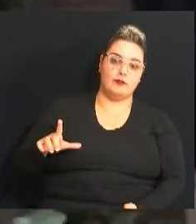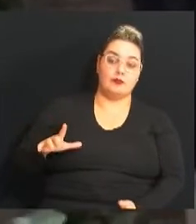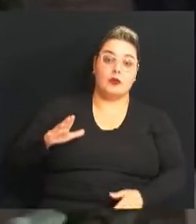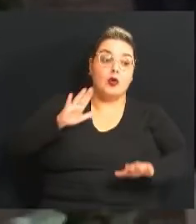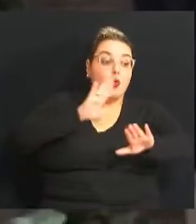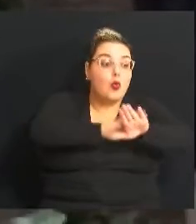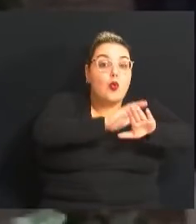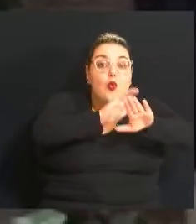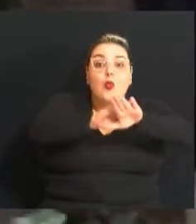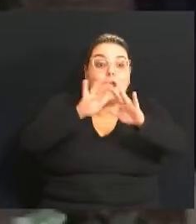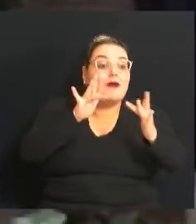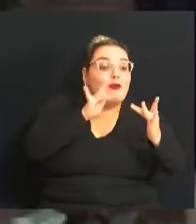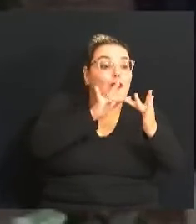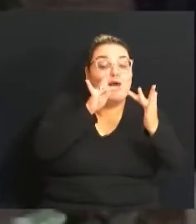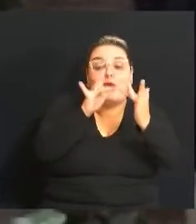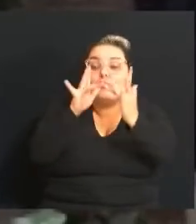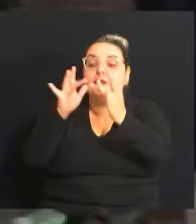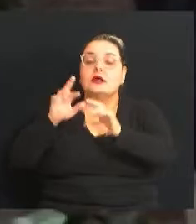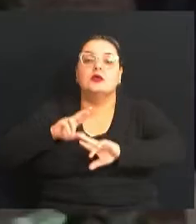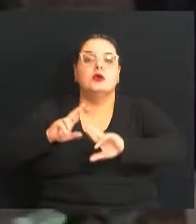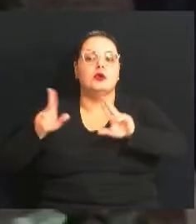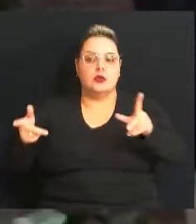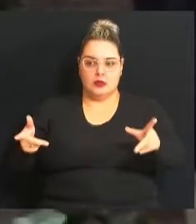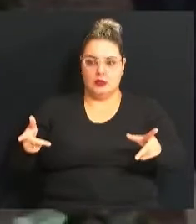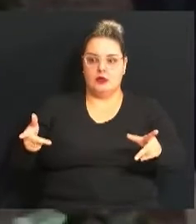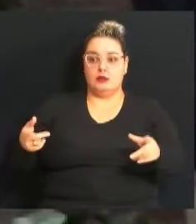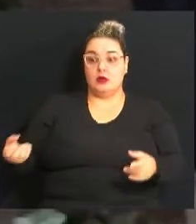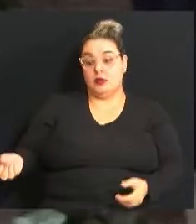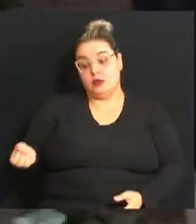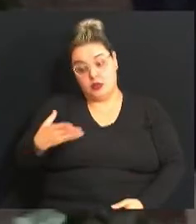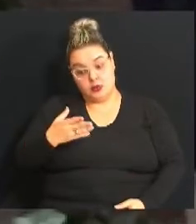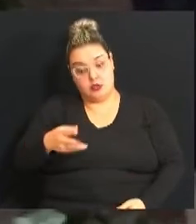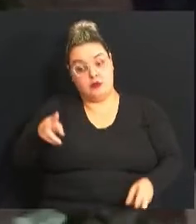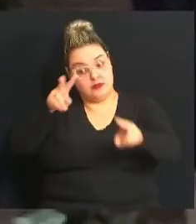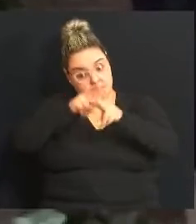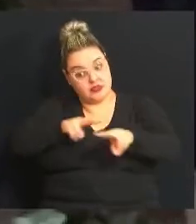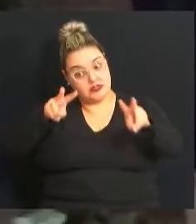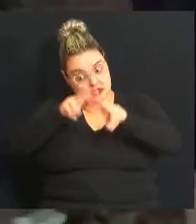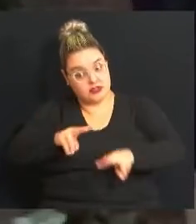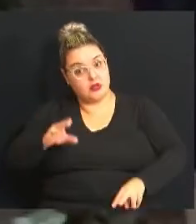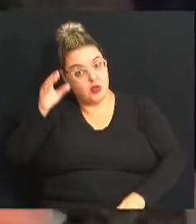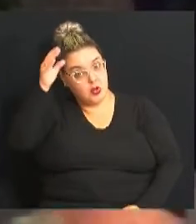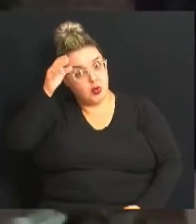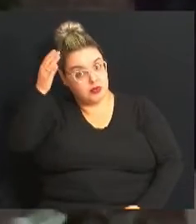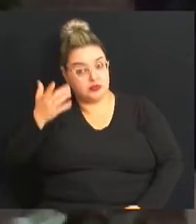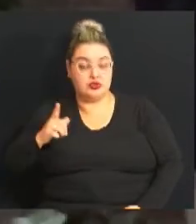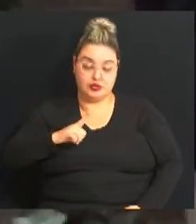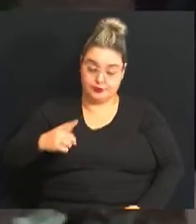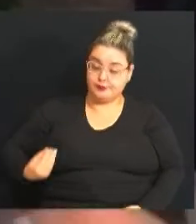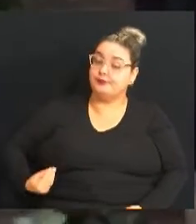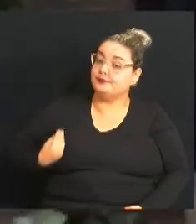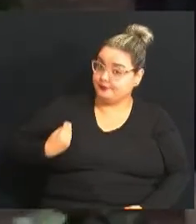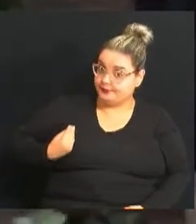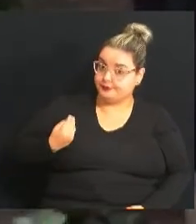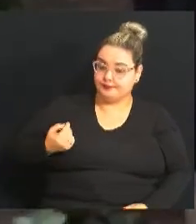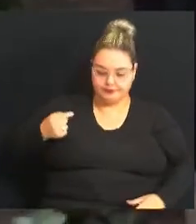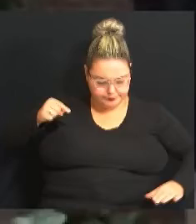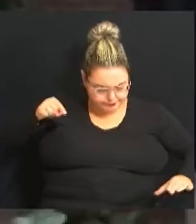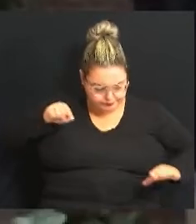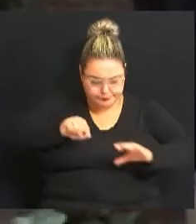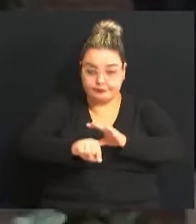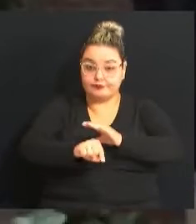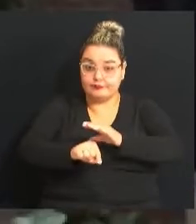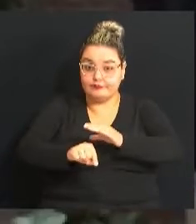E isso é uma nova revolução cognitiva pela qual estamos passando. E isso intensificou o conflito